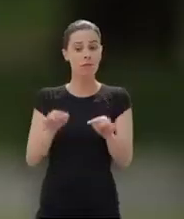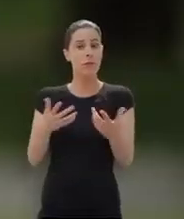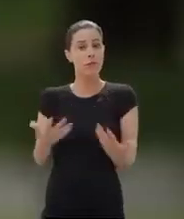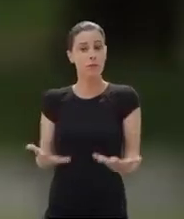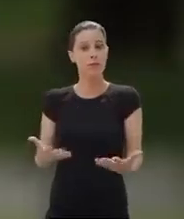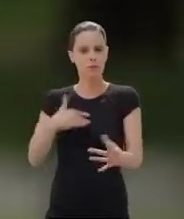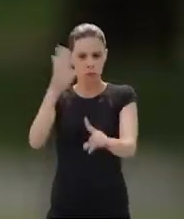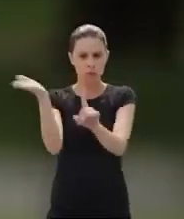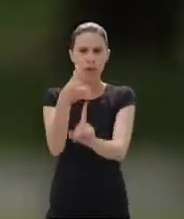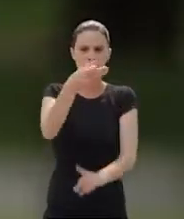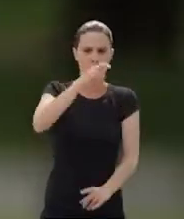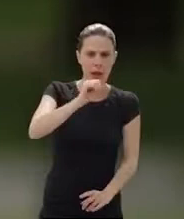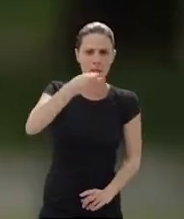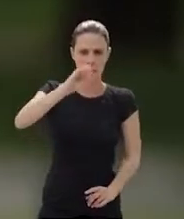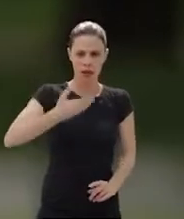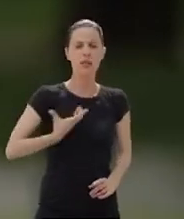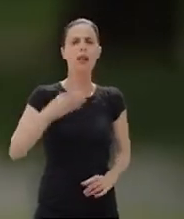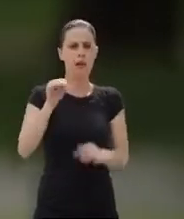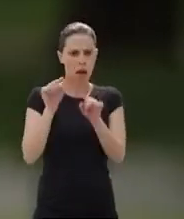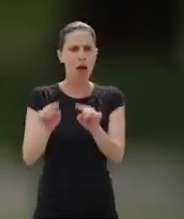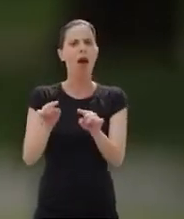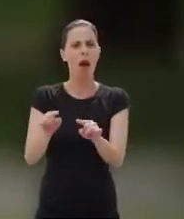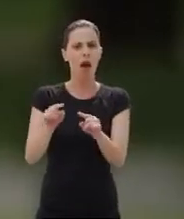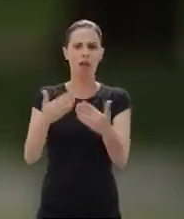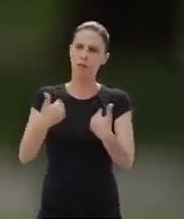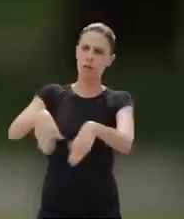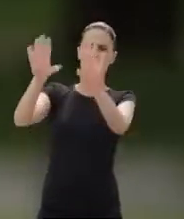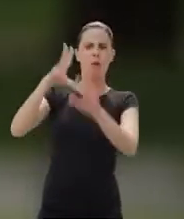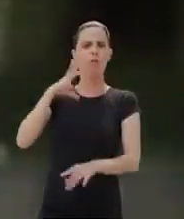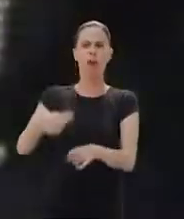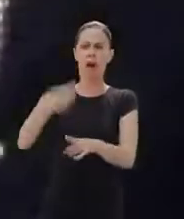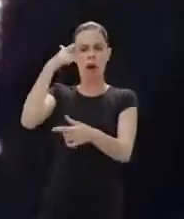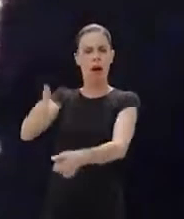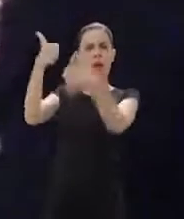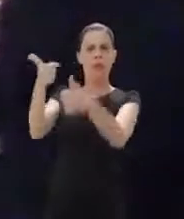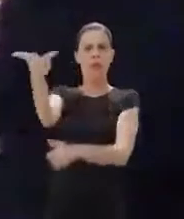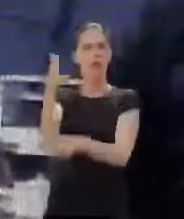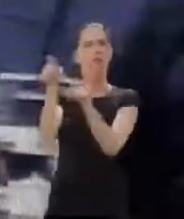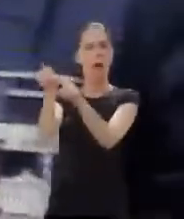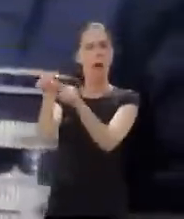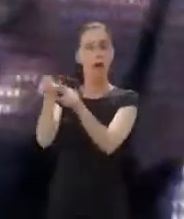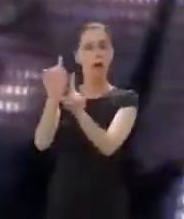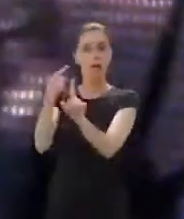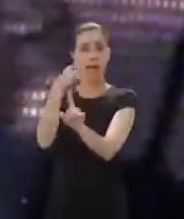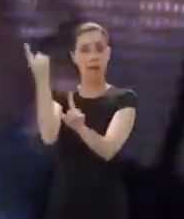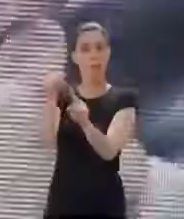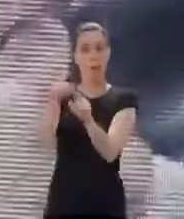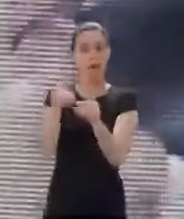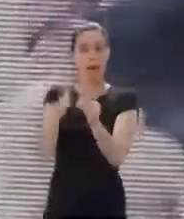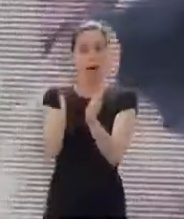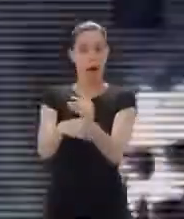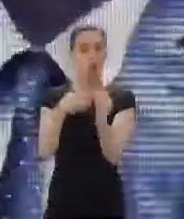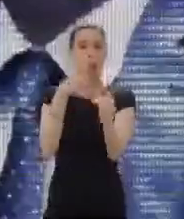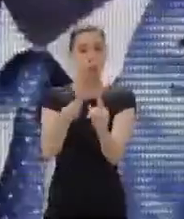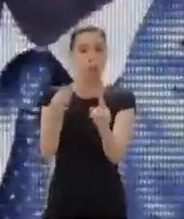e este é o momento para combinar PS PSD e CDs que entregaram Portugal aos interesses da troika e que já anunciaram